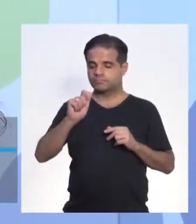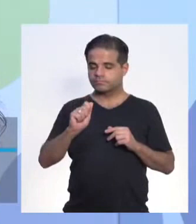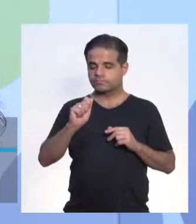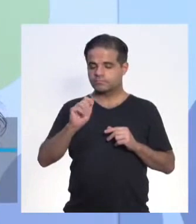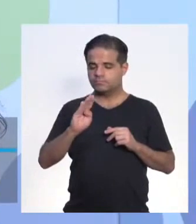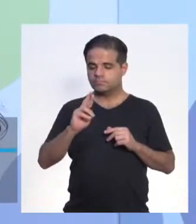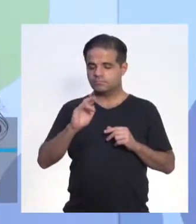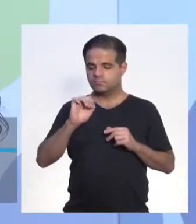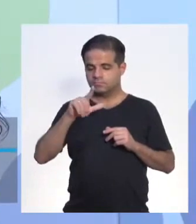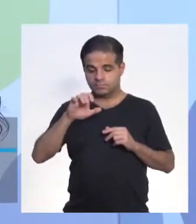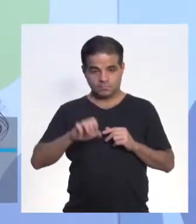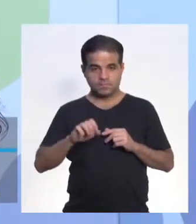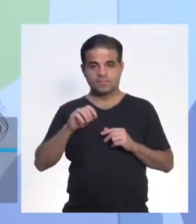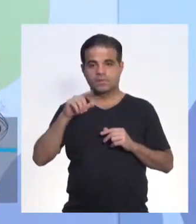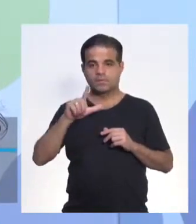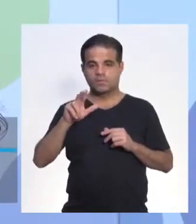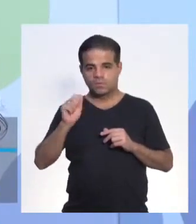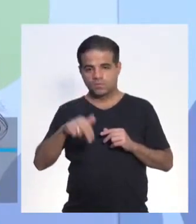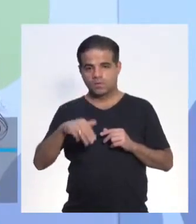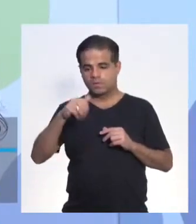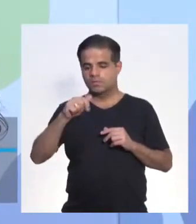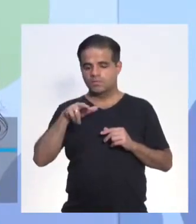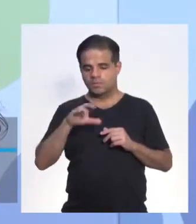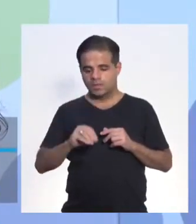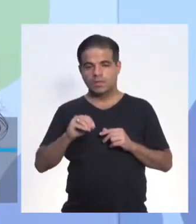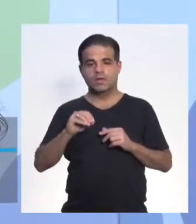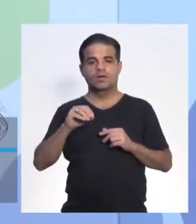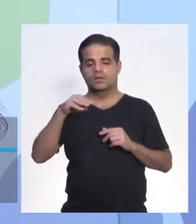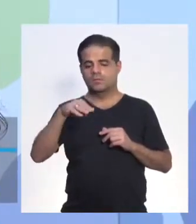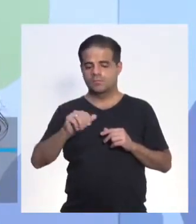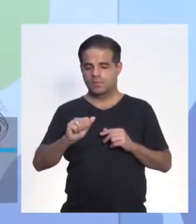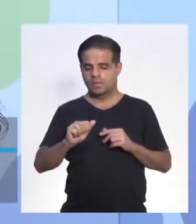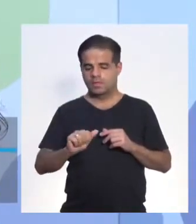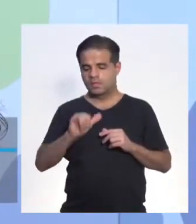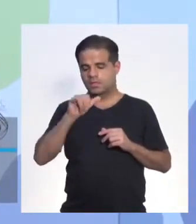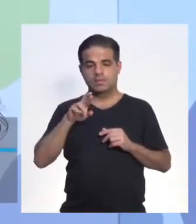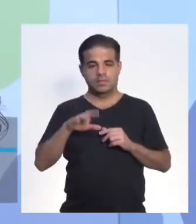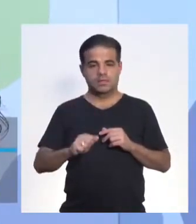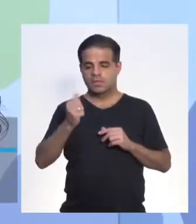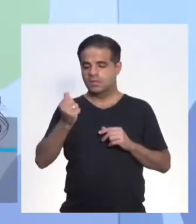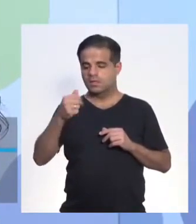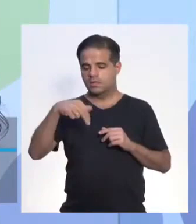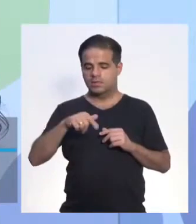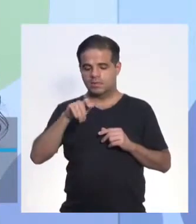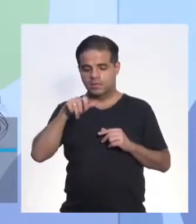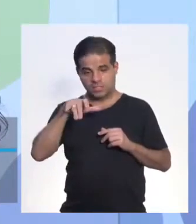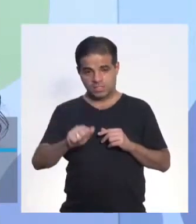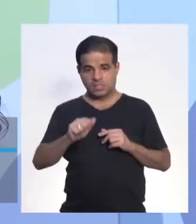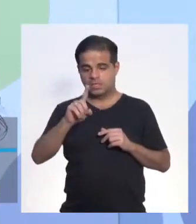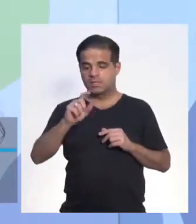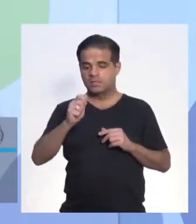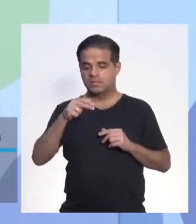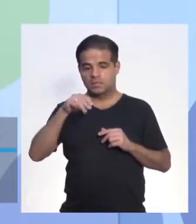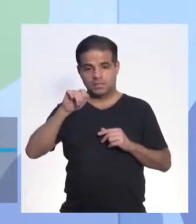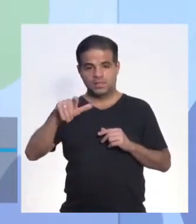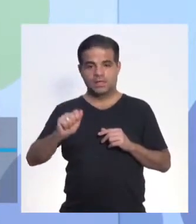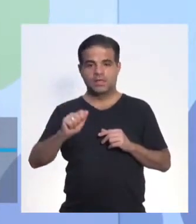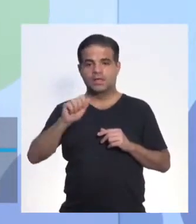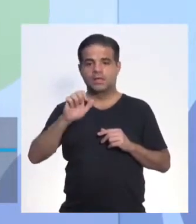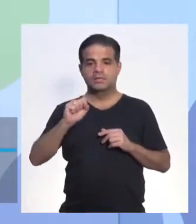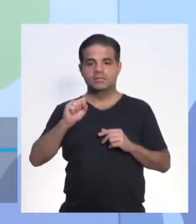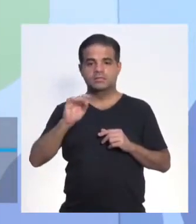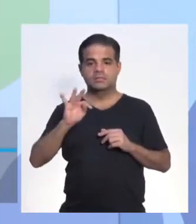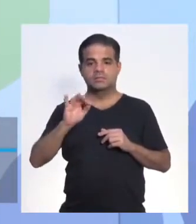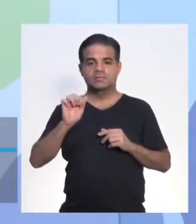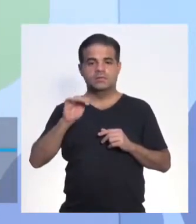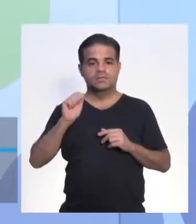Gabriele, o Juan, o Mauro, o Guilherme, a Maíra, a Angélica, a Daniela, Stephanie, o